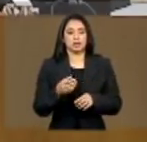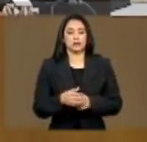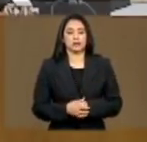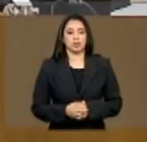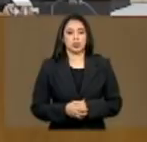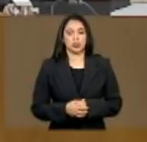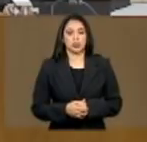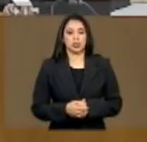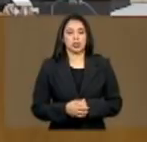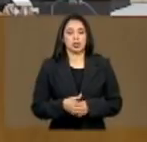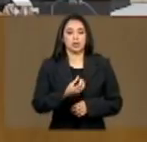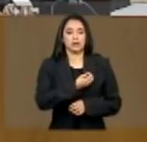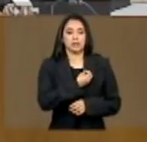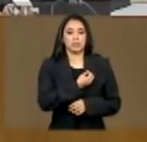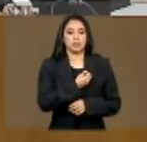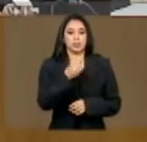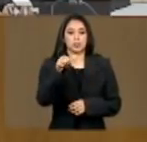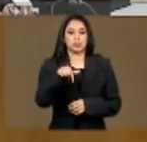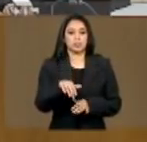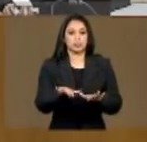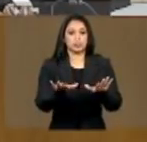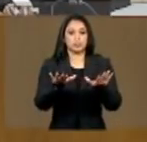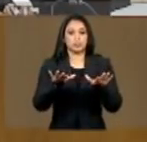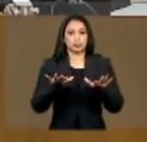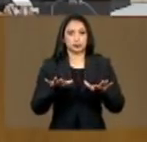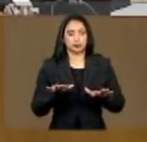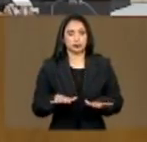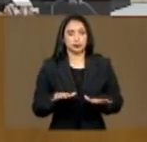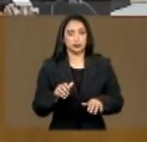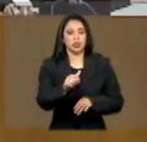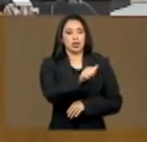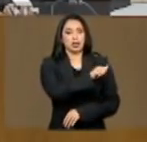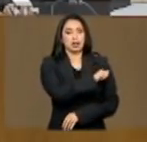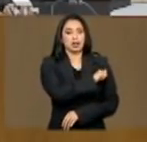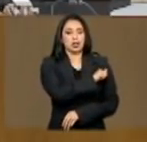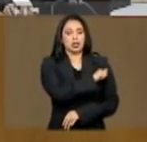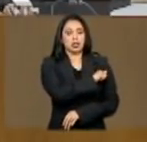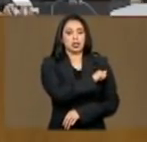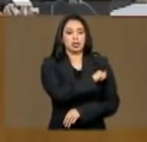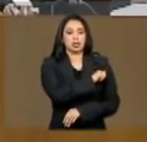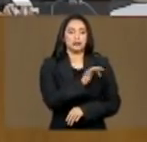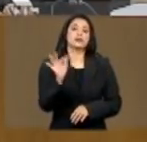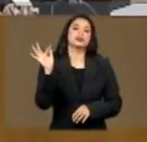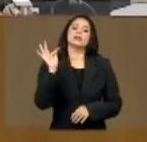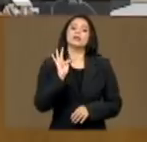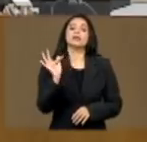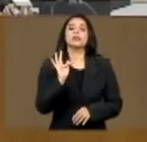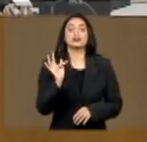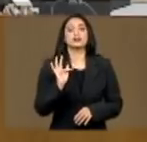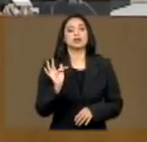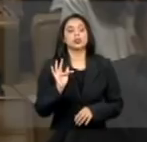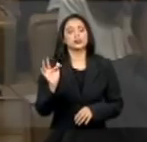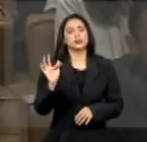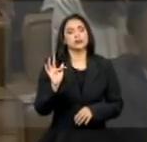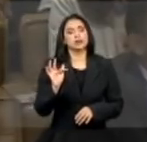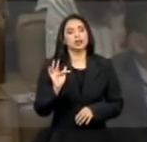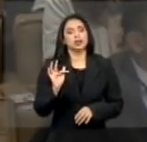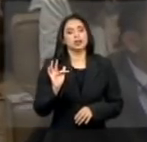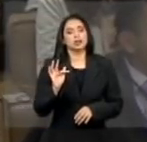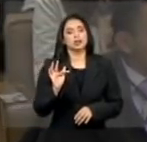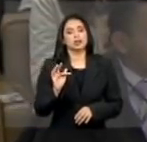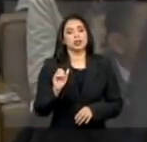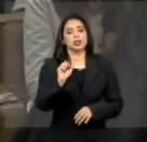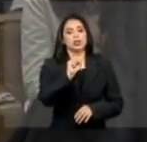estão presentes neste plenário alunos das seguintes instituições de ensino centro universitário de brusque santa